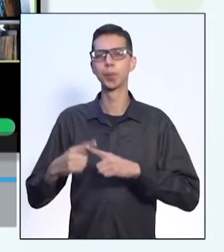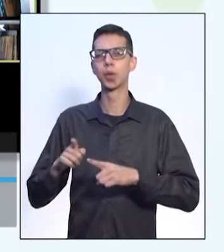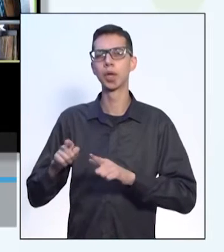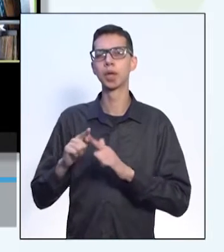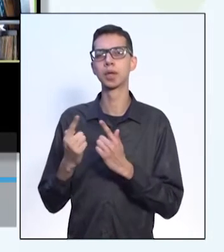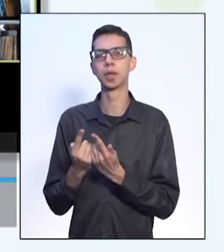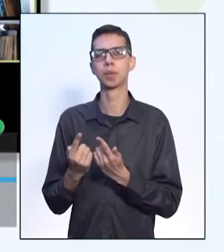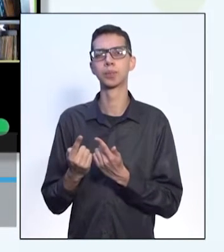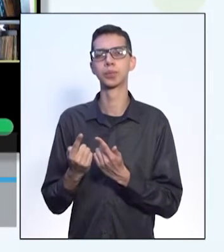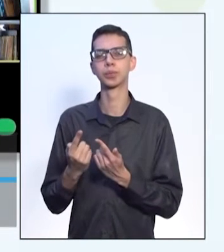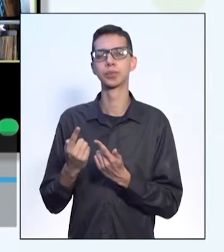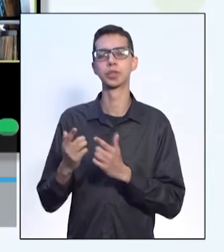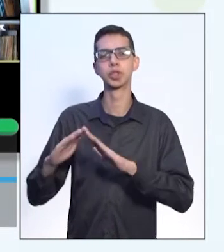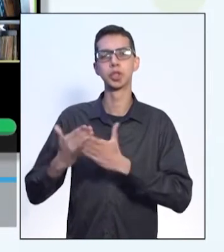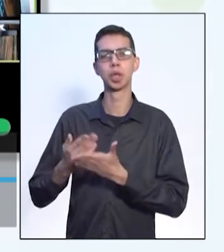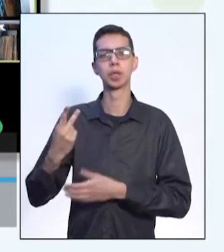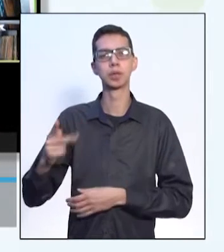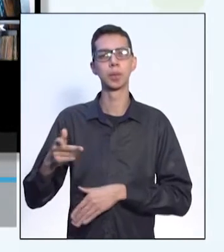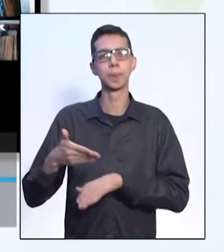seu colégio?